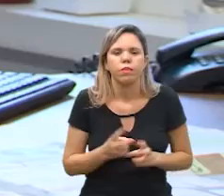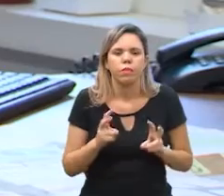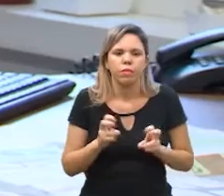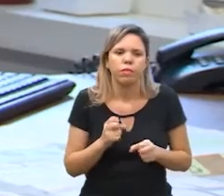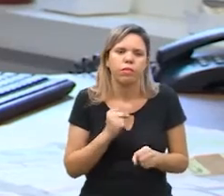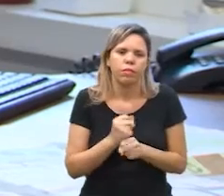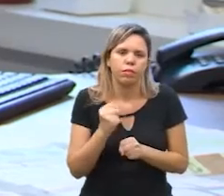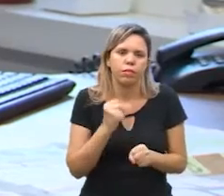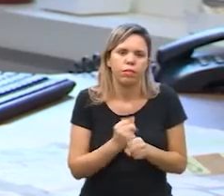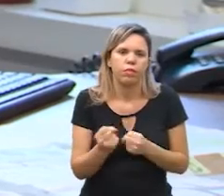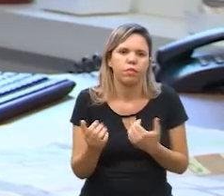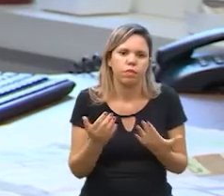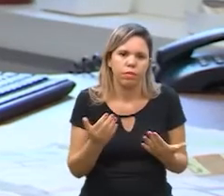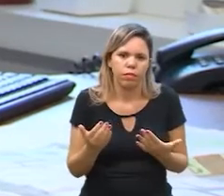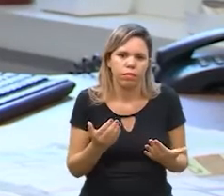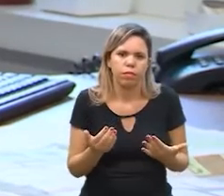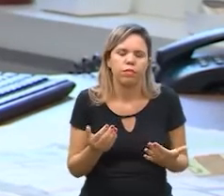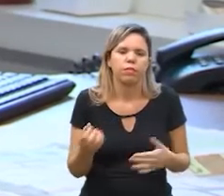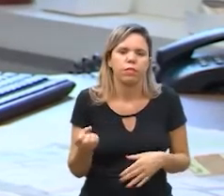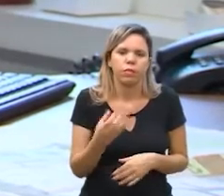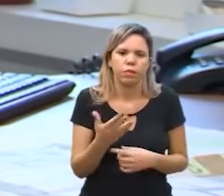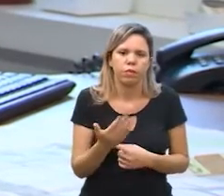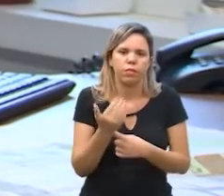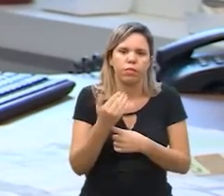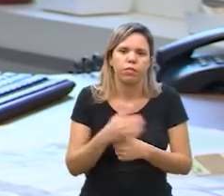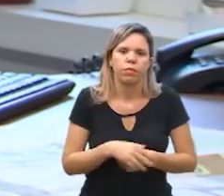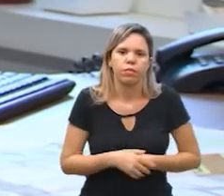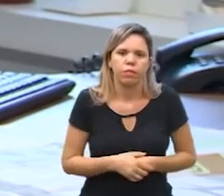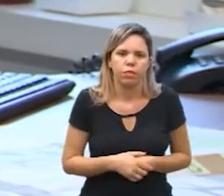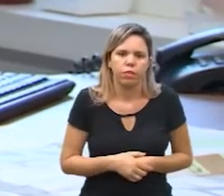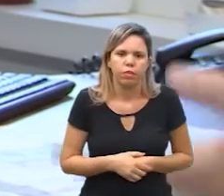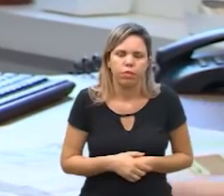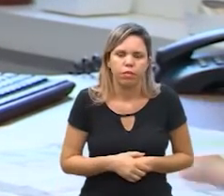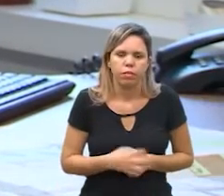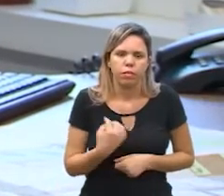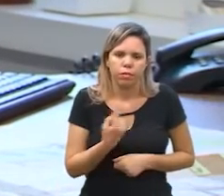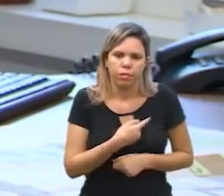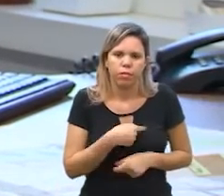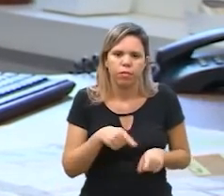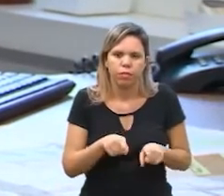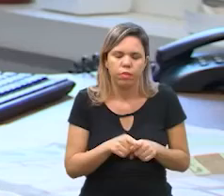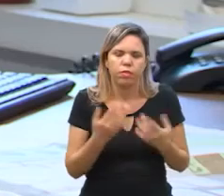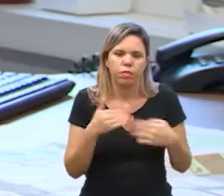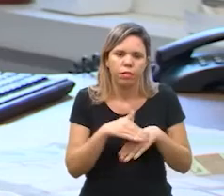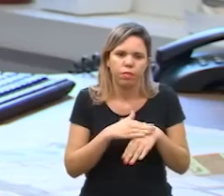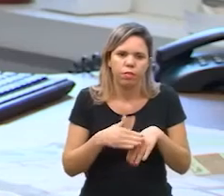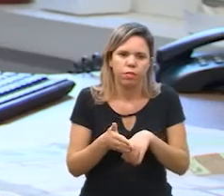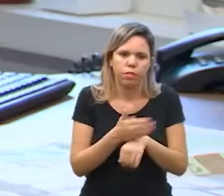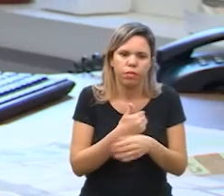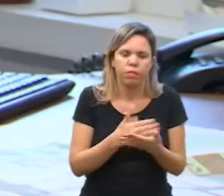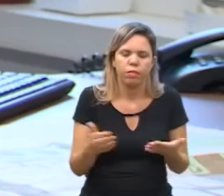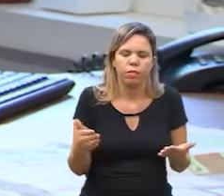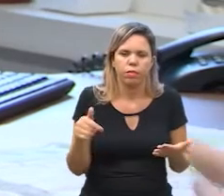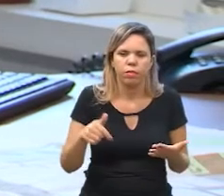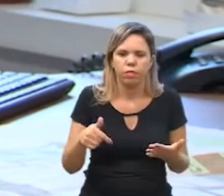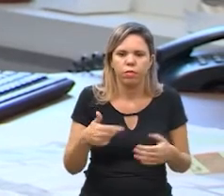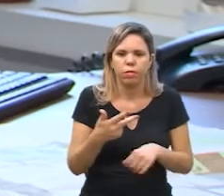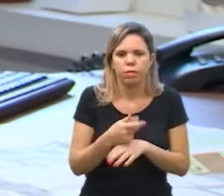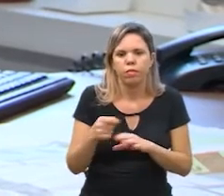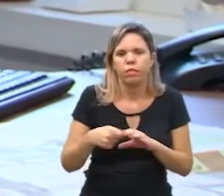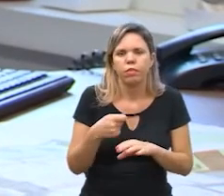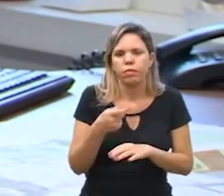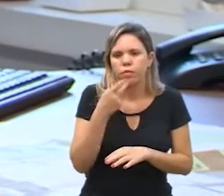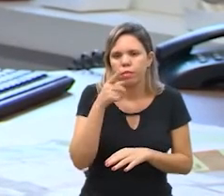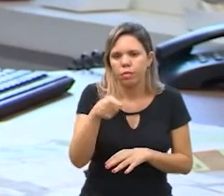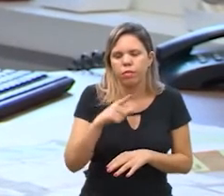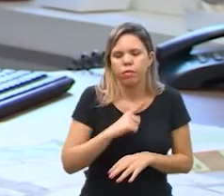relativo à construção, as novas tecnologias. A gente, inclusive, estava conversando antes do início da gravação. Eu contei